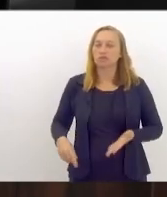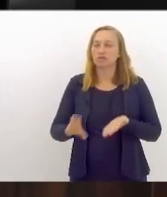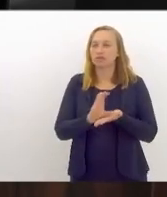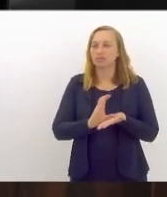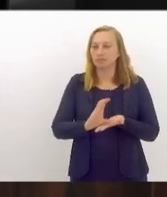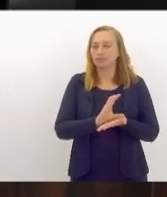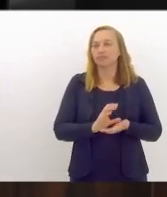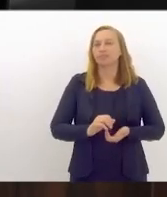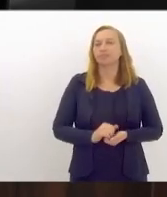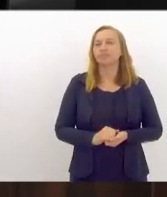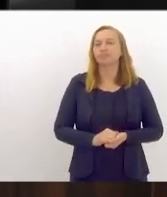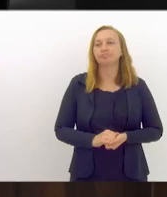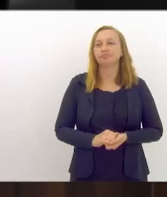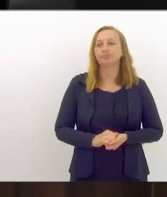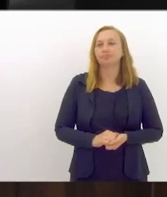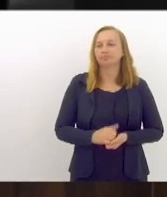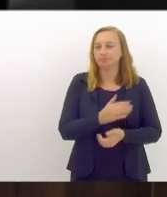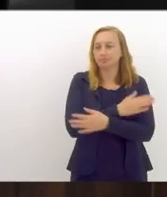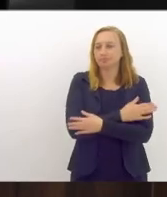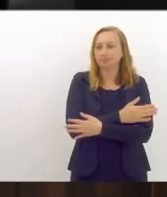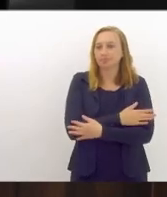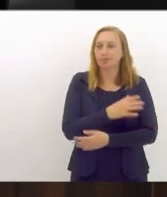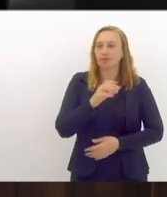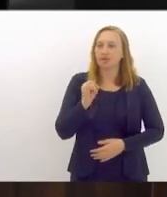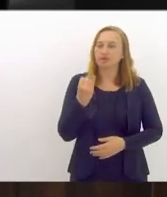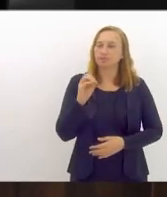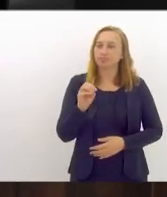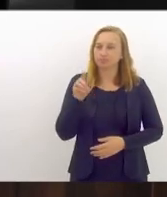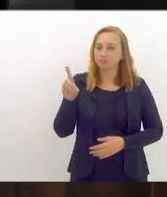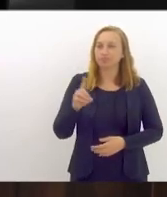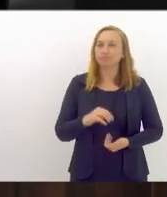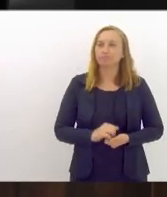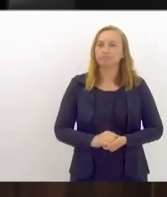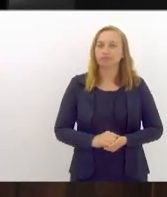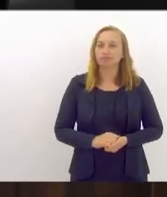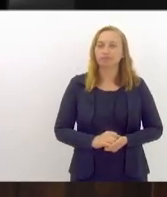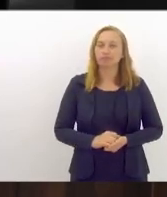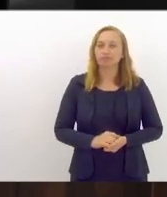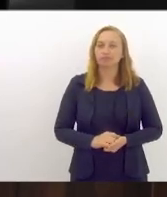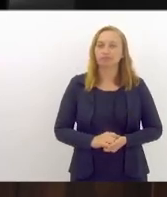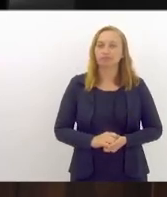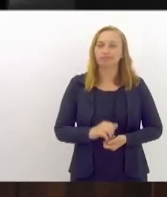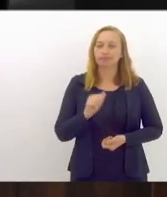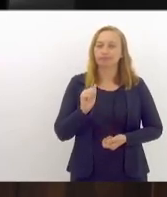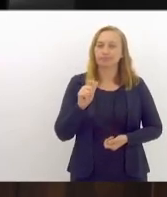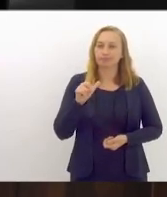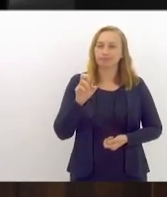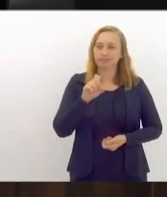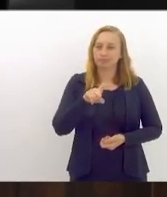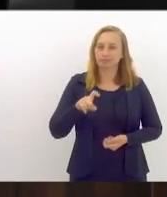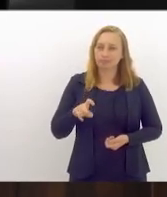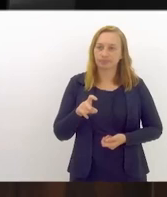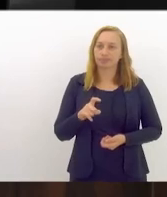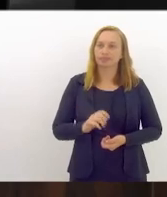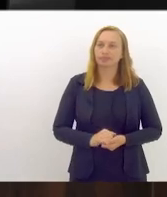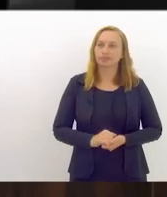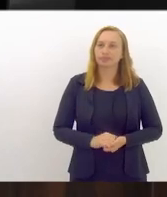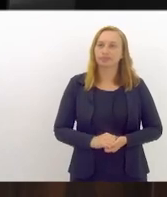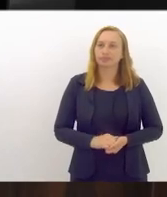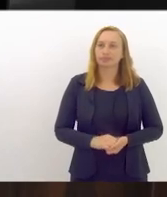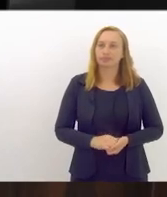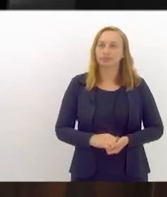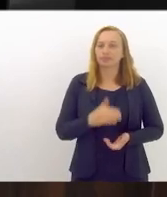indústria vice-conselheiro Manda um abraço para o nosso Serginho lá e Alex Martins Vilela